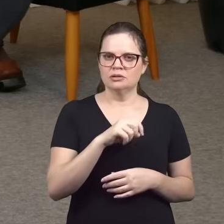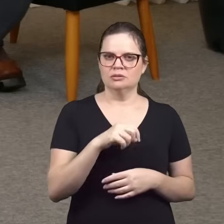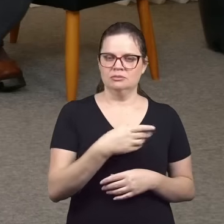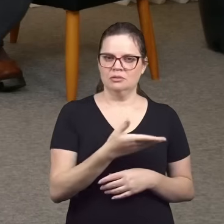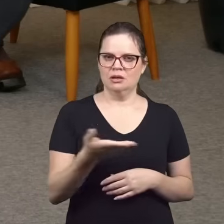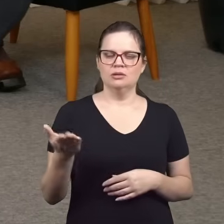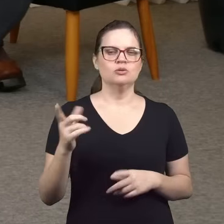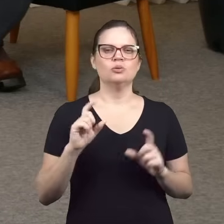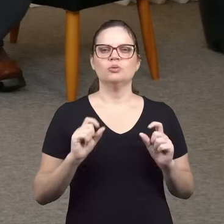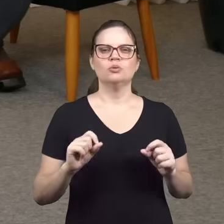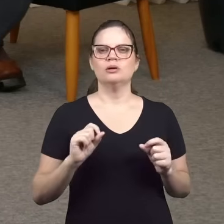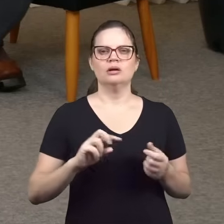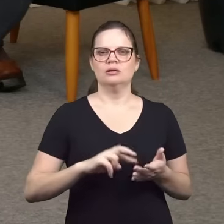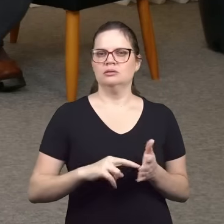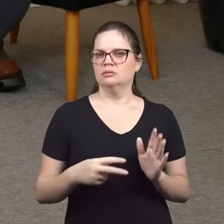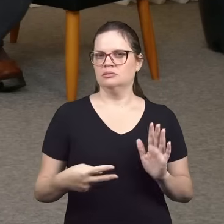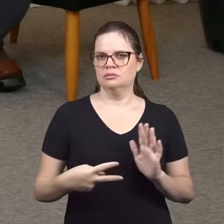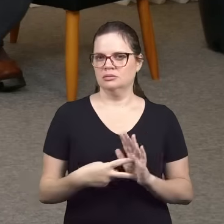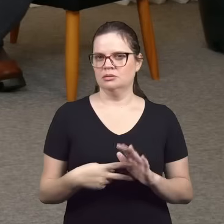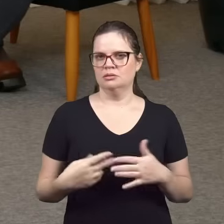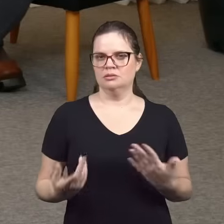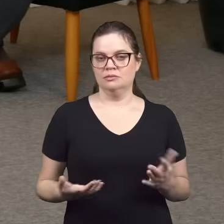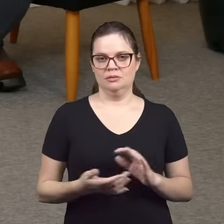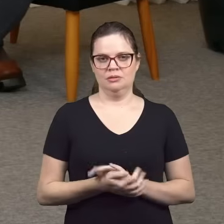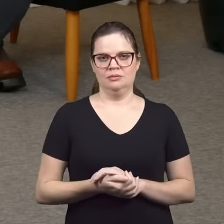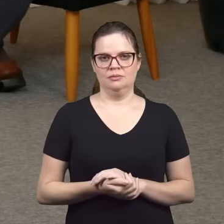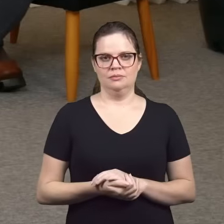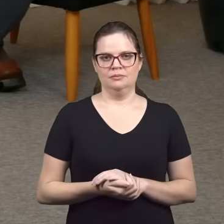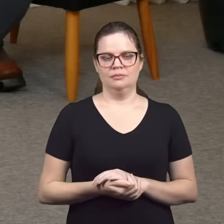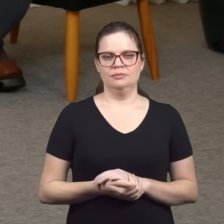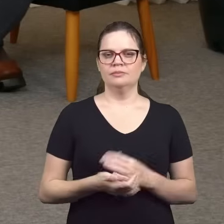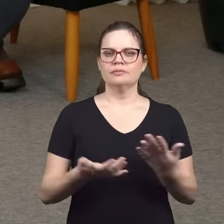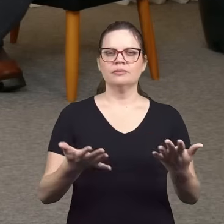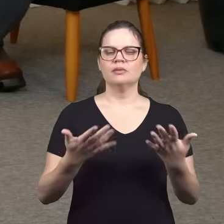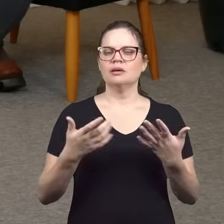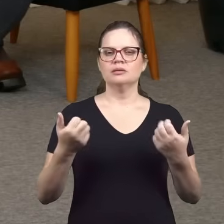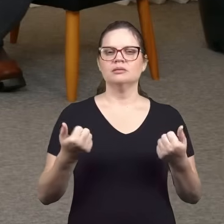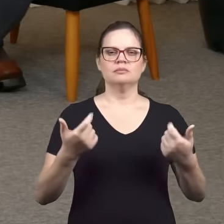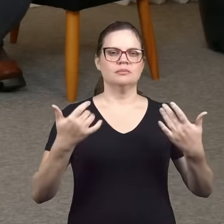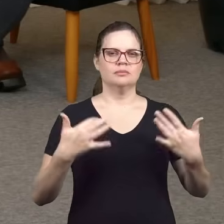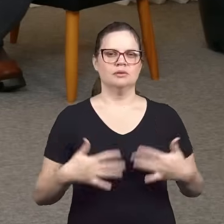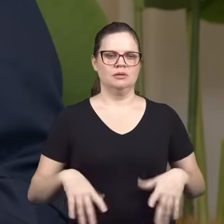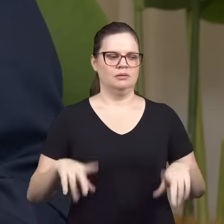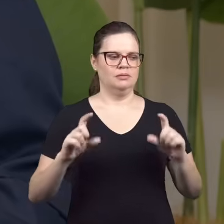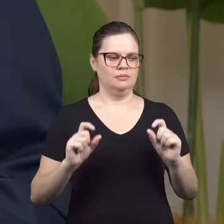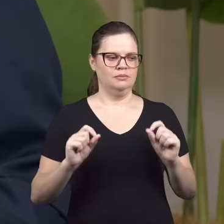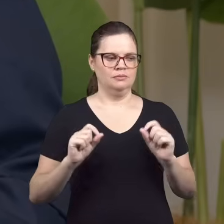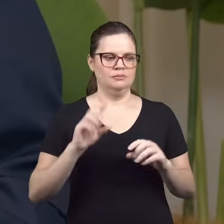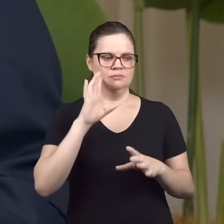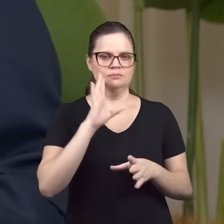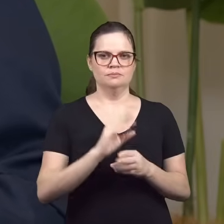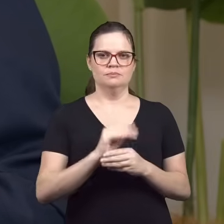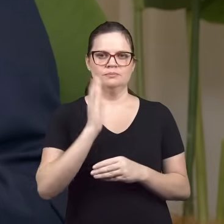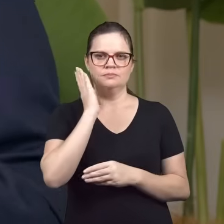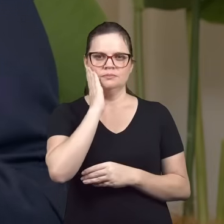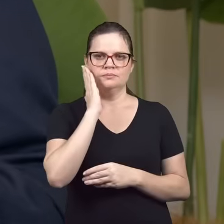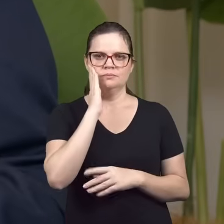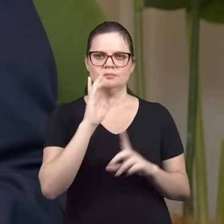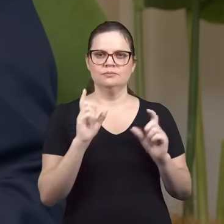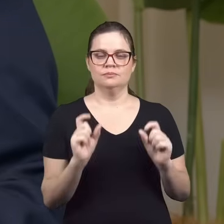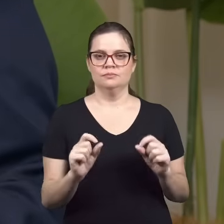O que significa isso, né? Quer dizer que, mesmo que o mundo, ou